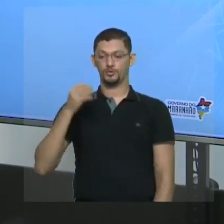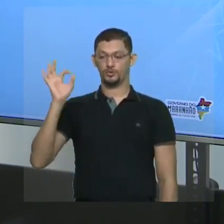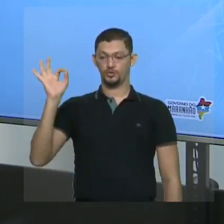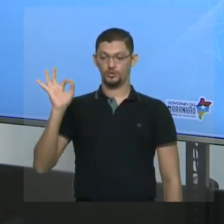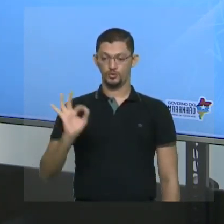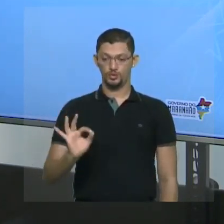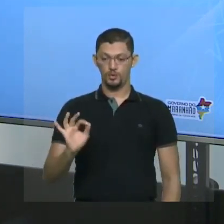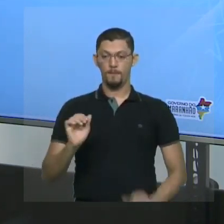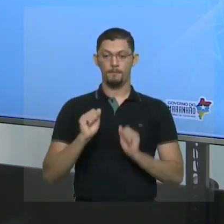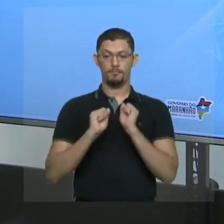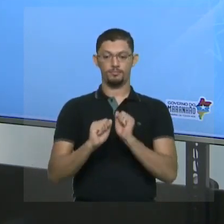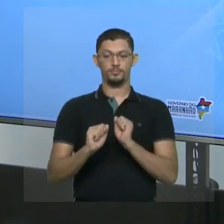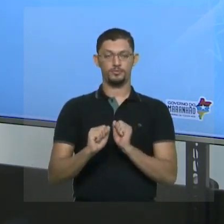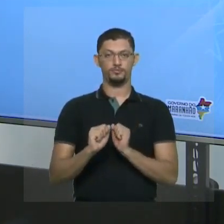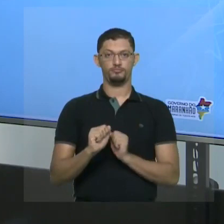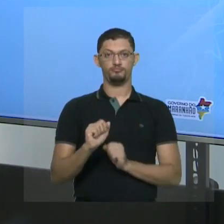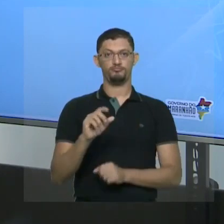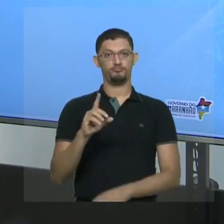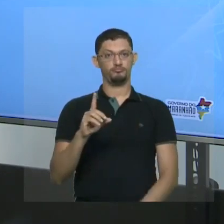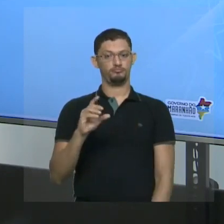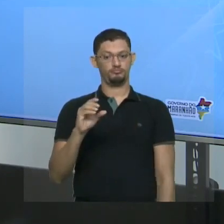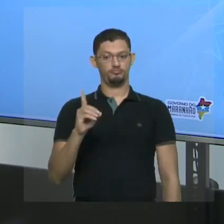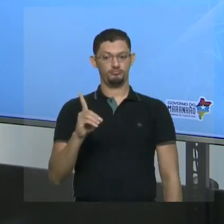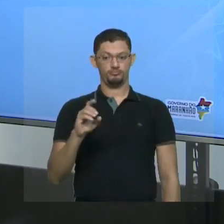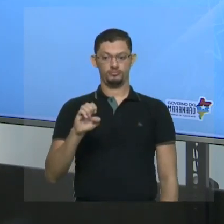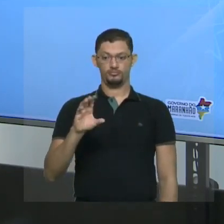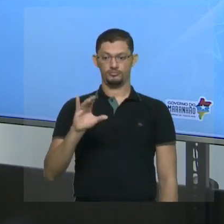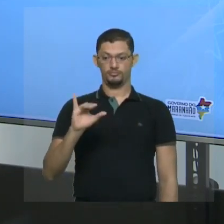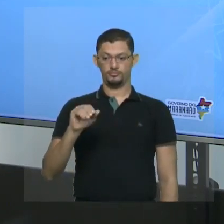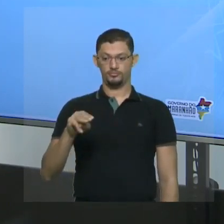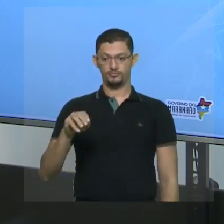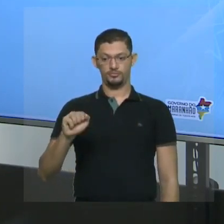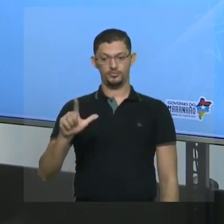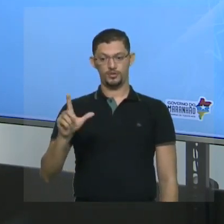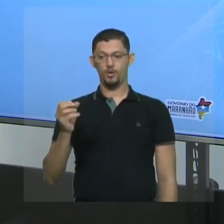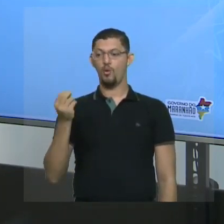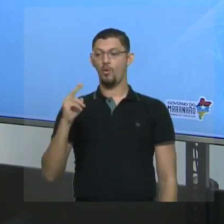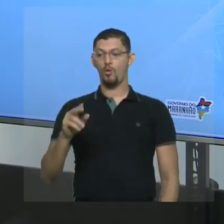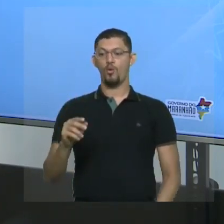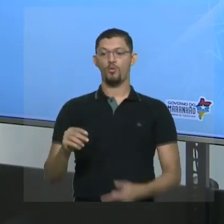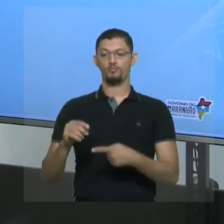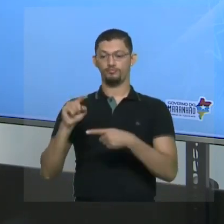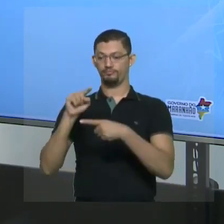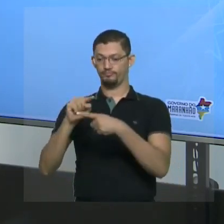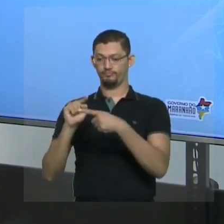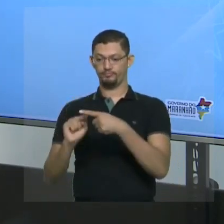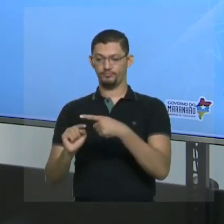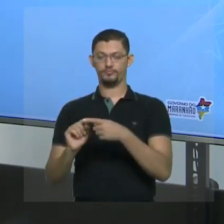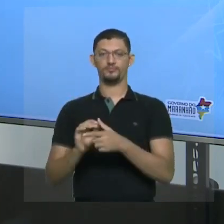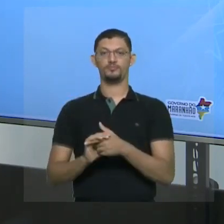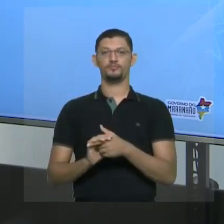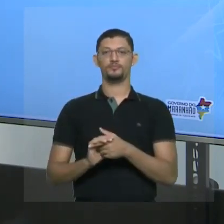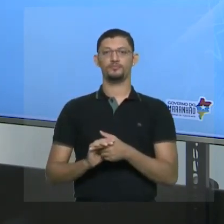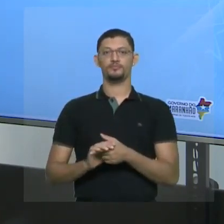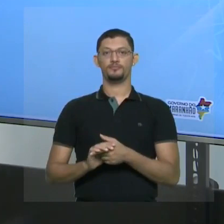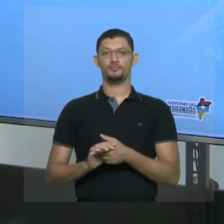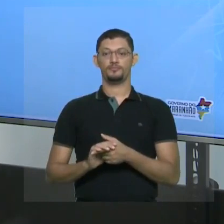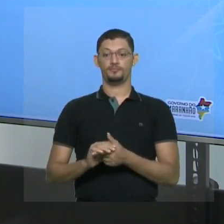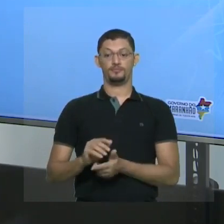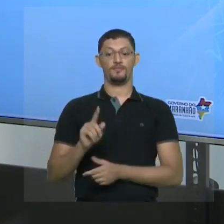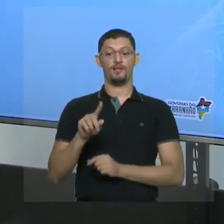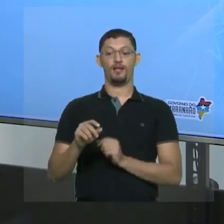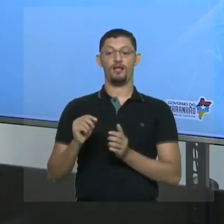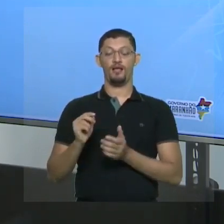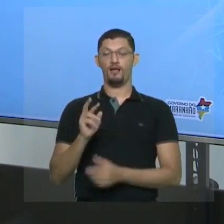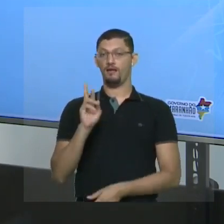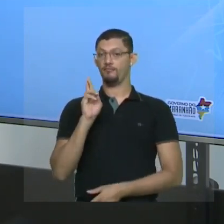pode trabalhar em decimal, em fração, lembra que eu posso transformar. E a taxa de juro é utilizado a letra I,